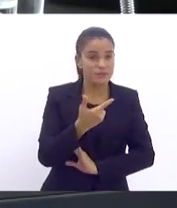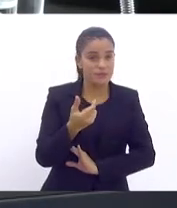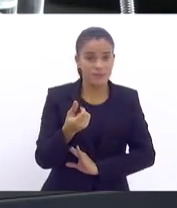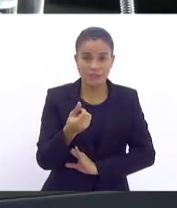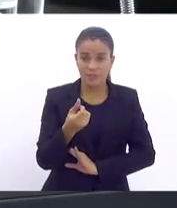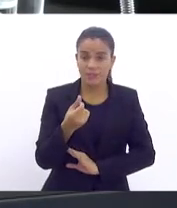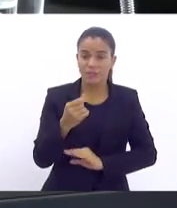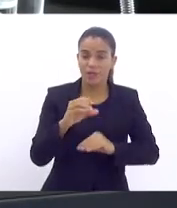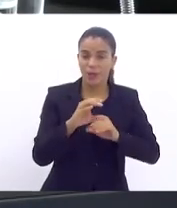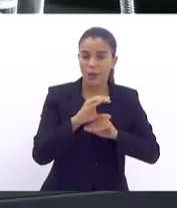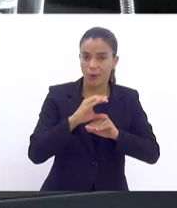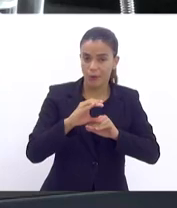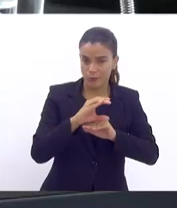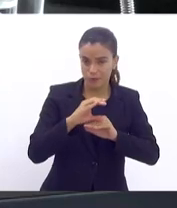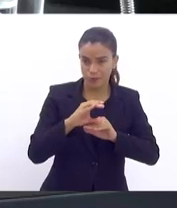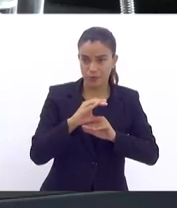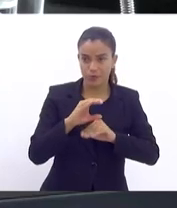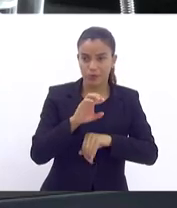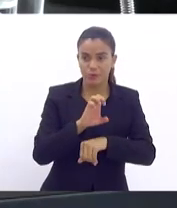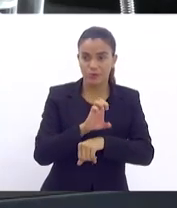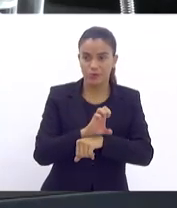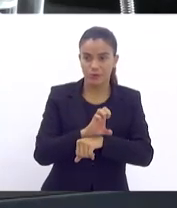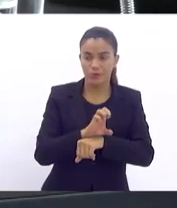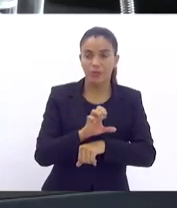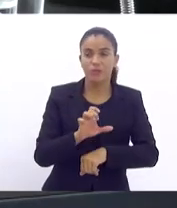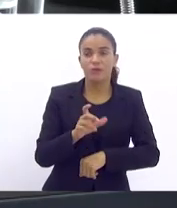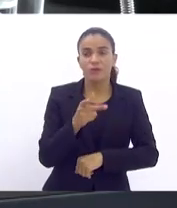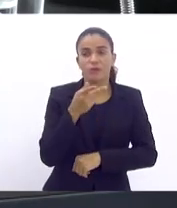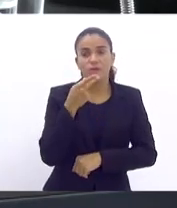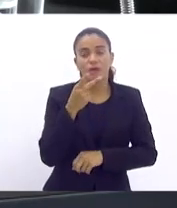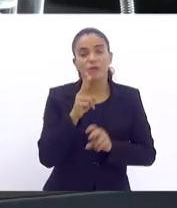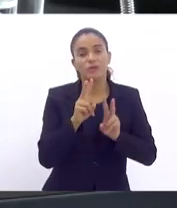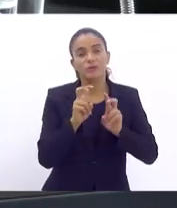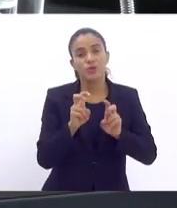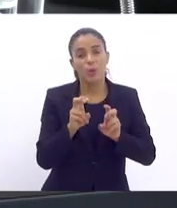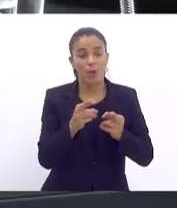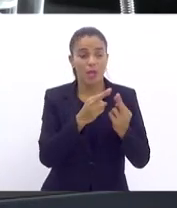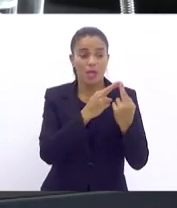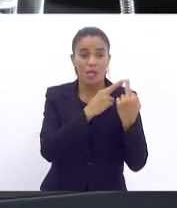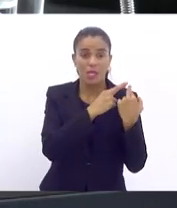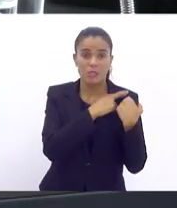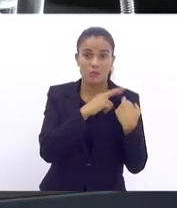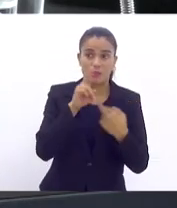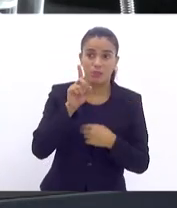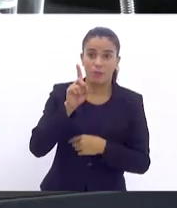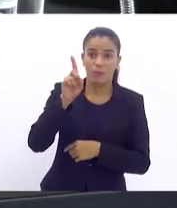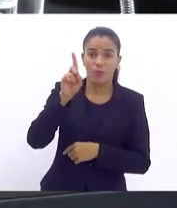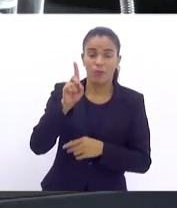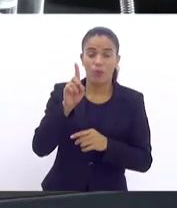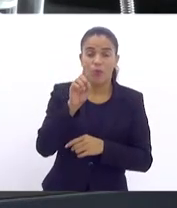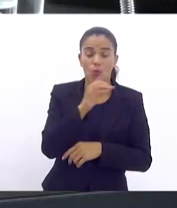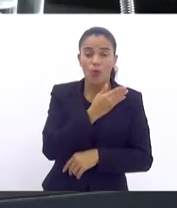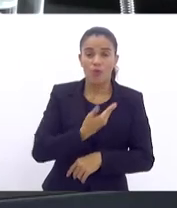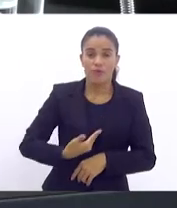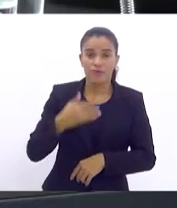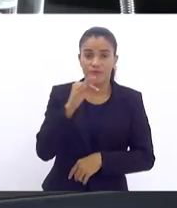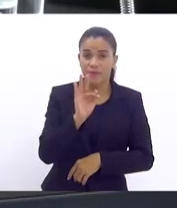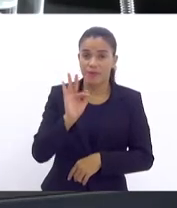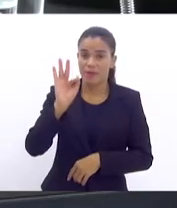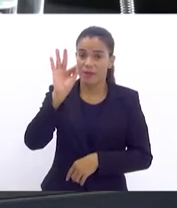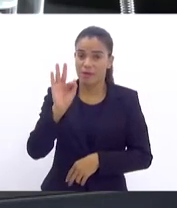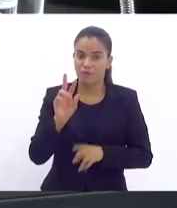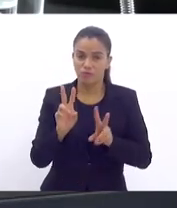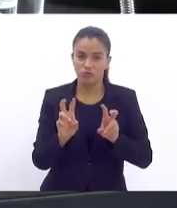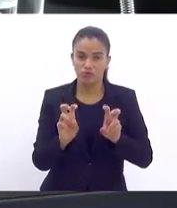da Constituição conferem a união a competência privativa para legislar sobre direito